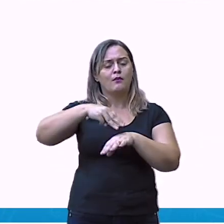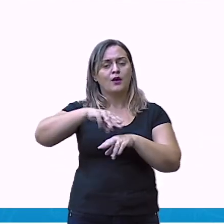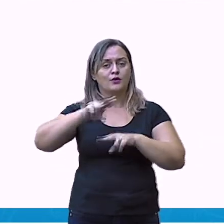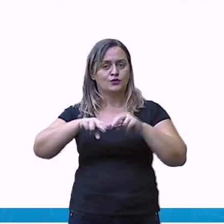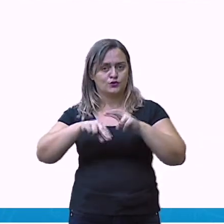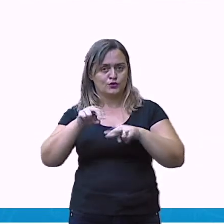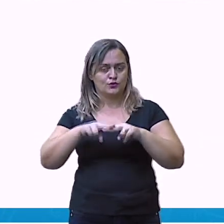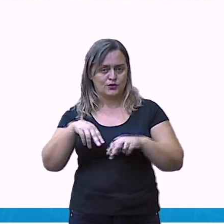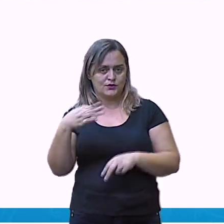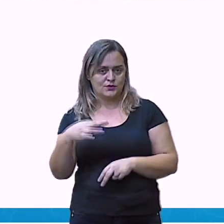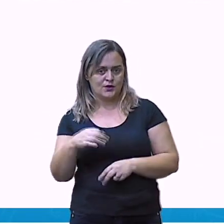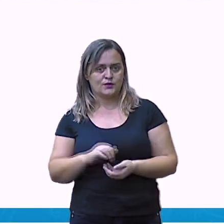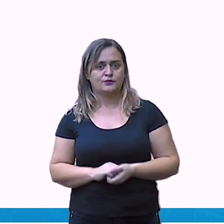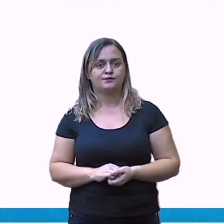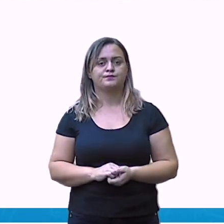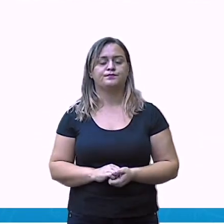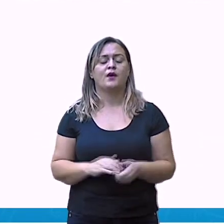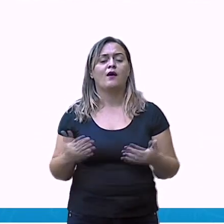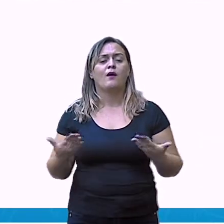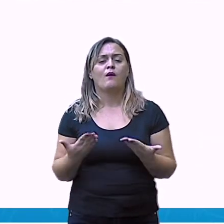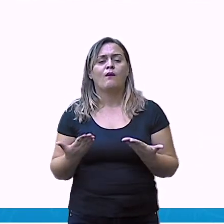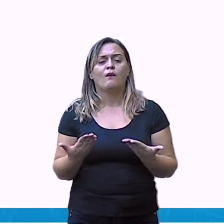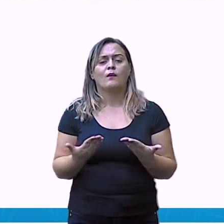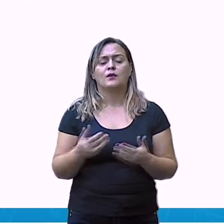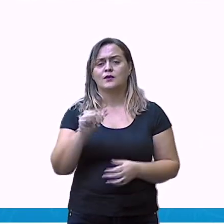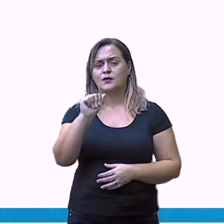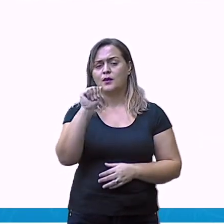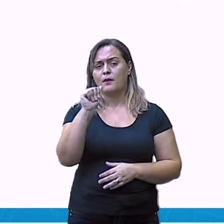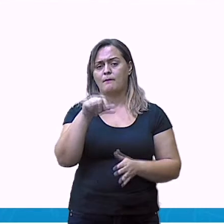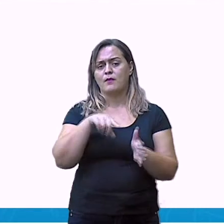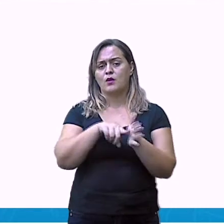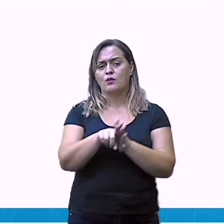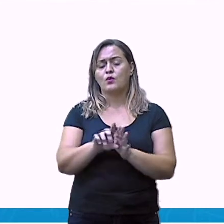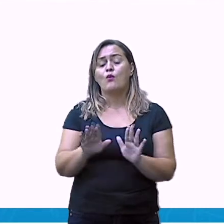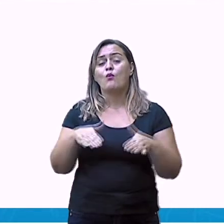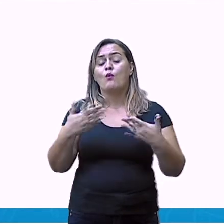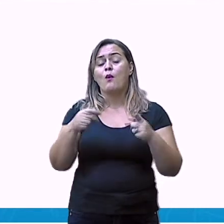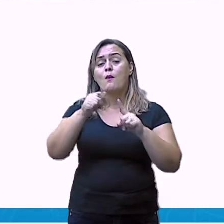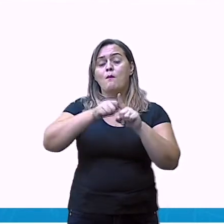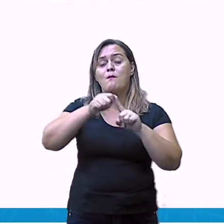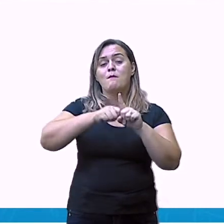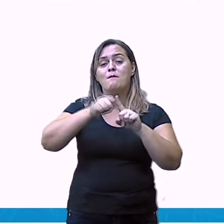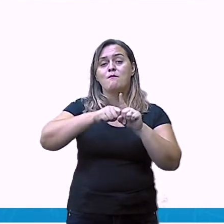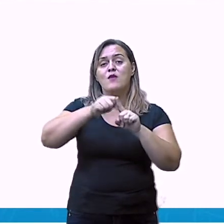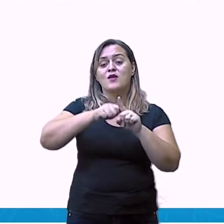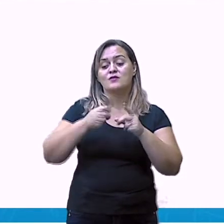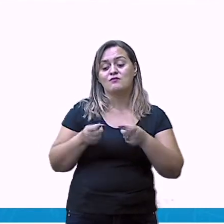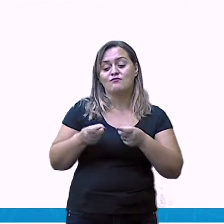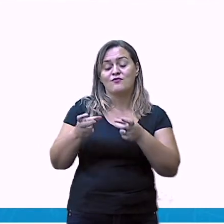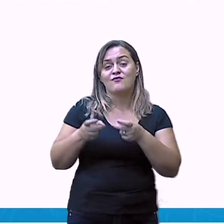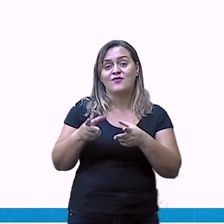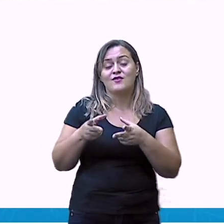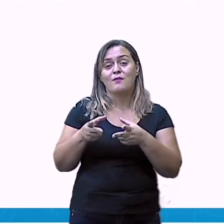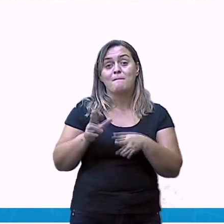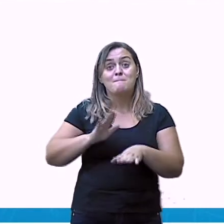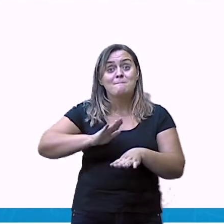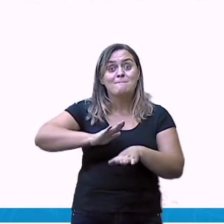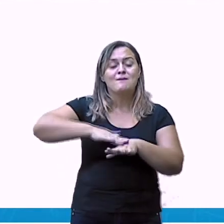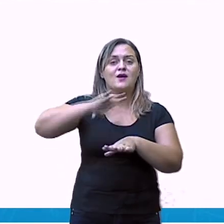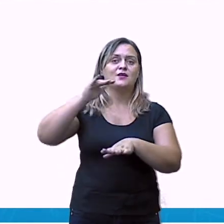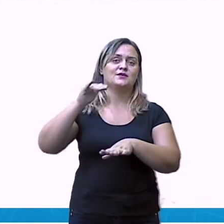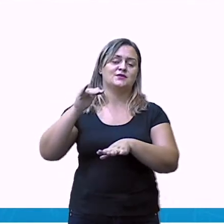Letra A. Em que mês houve o menor faturamento? Ou seja, em qual desses meses aqui eu